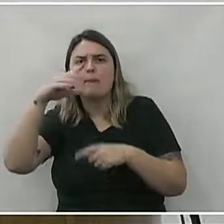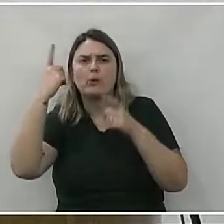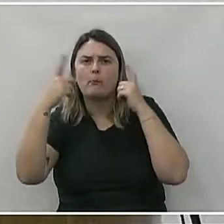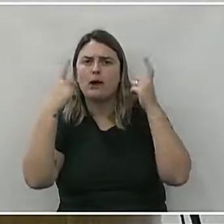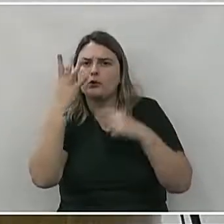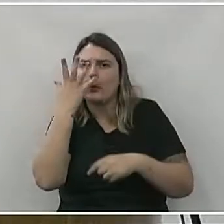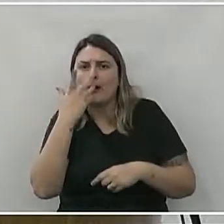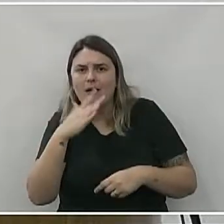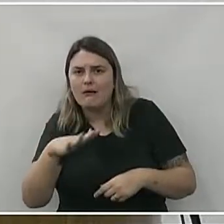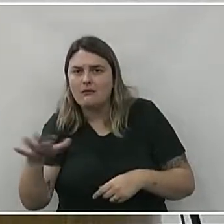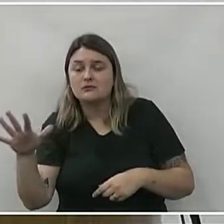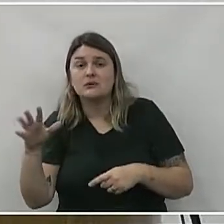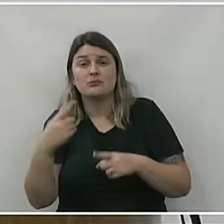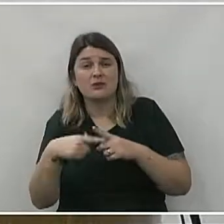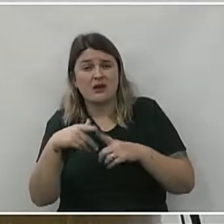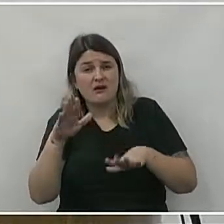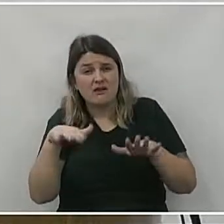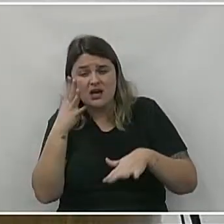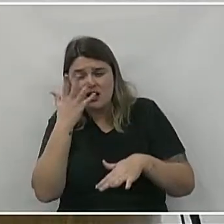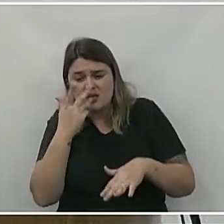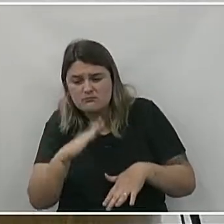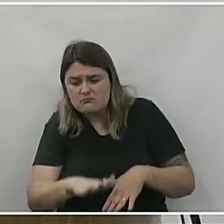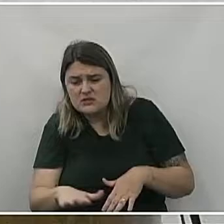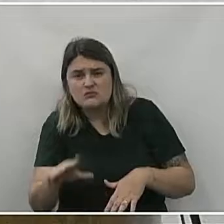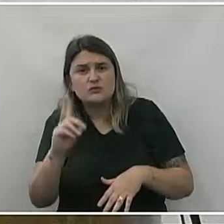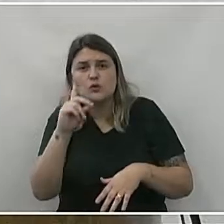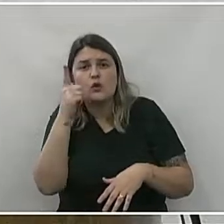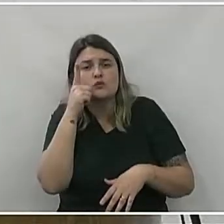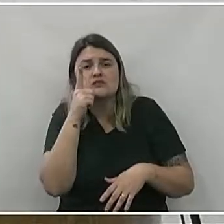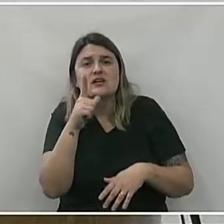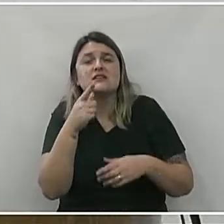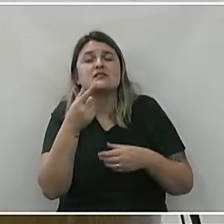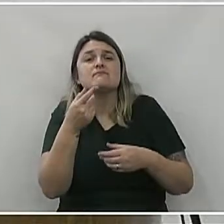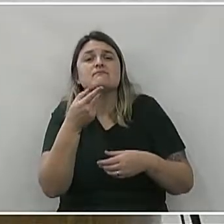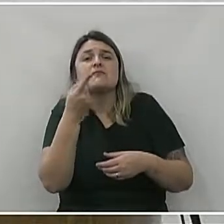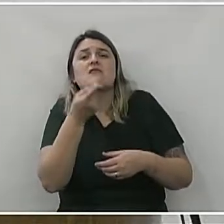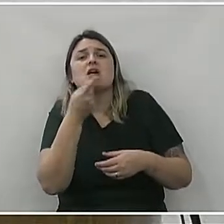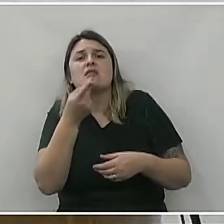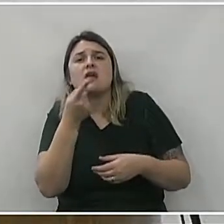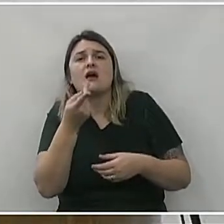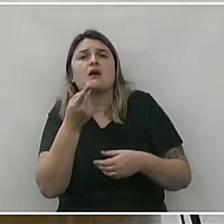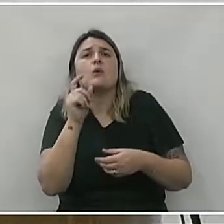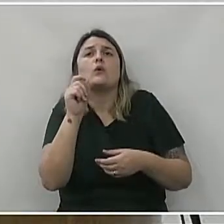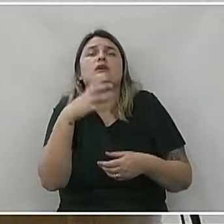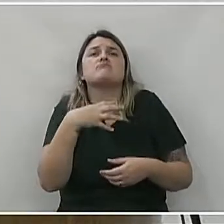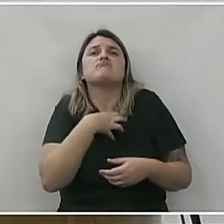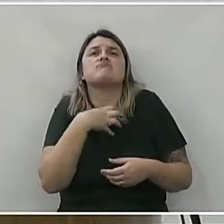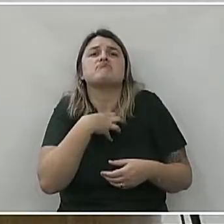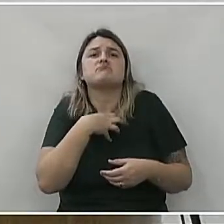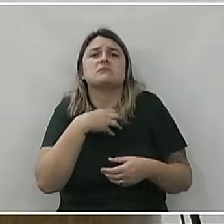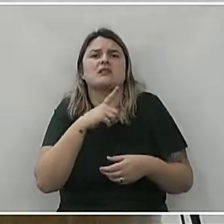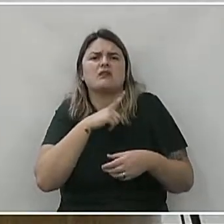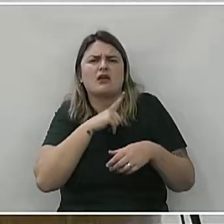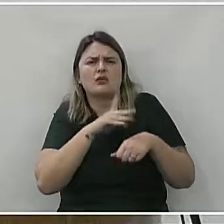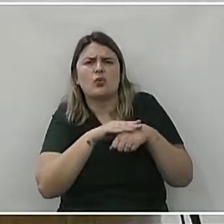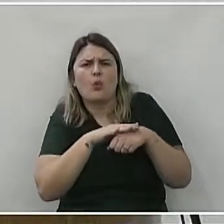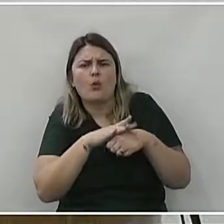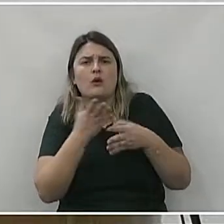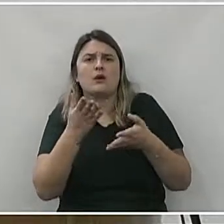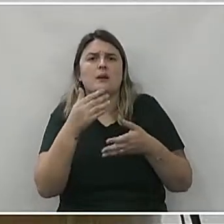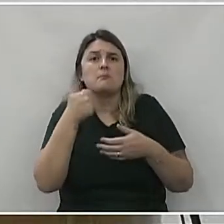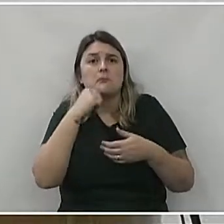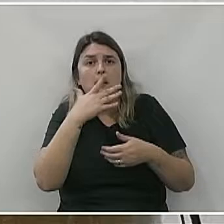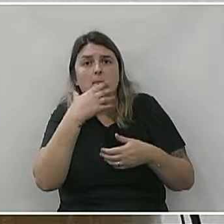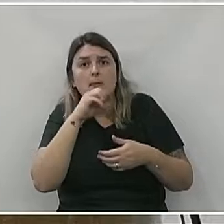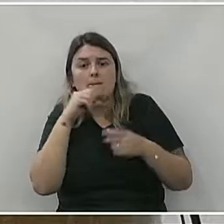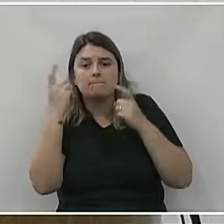As crianças, muitas vezes pequenas, não conseguem expressar o que sentem e pais ficam com toda a razão preocupados no que pode ser